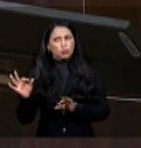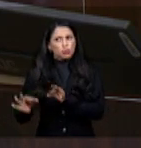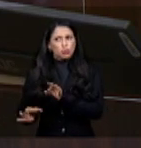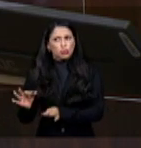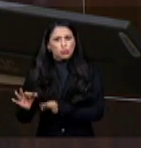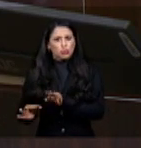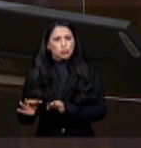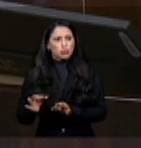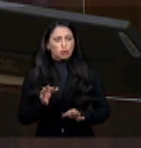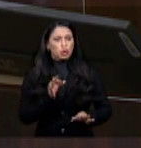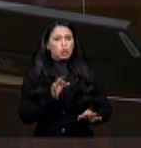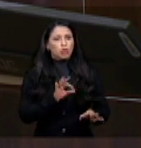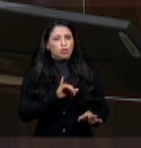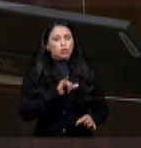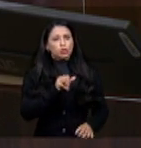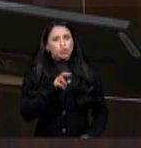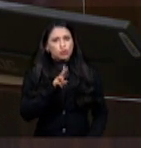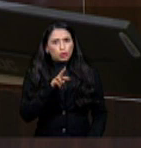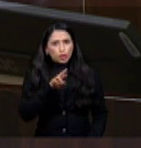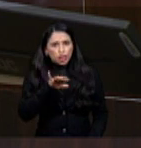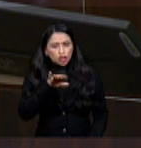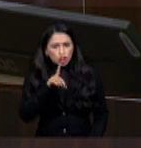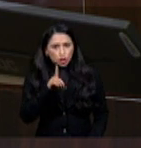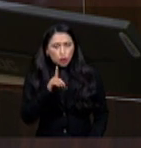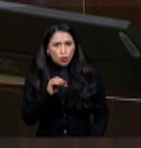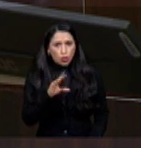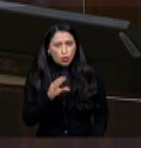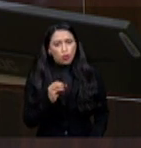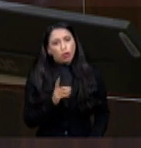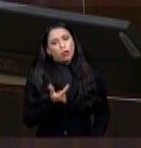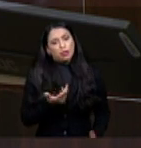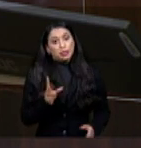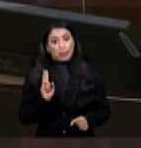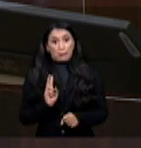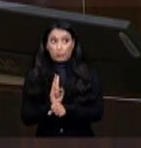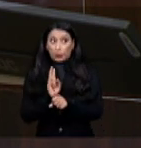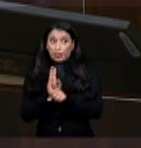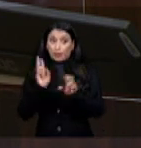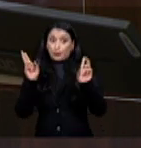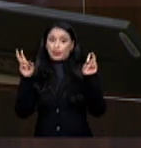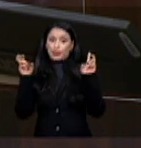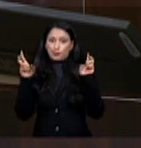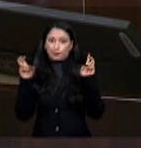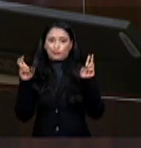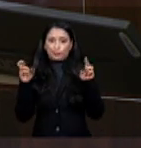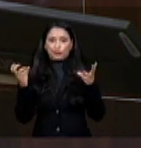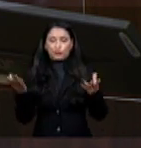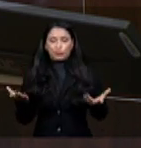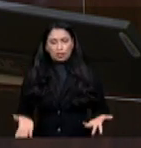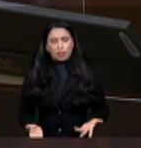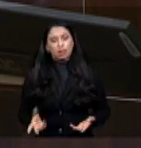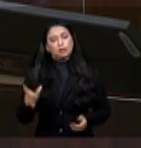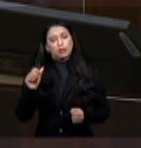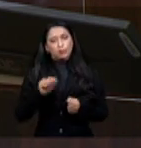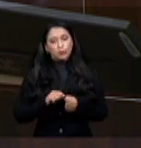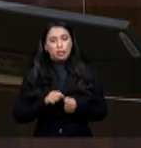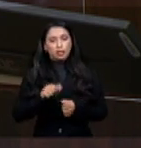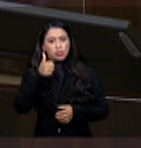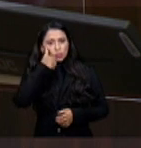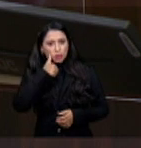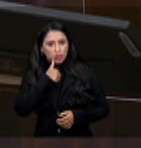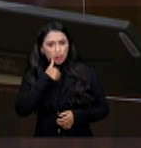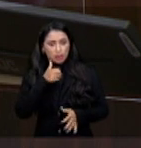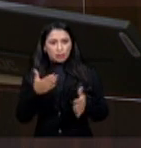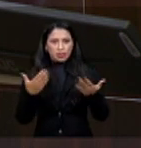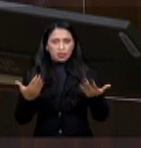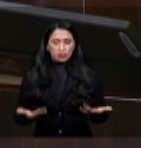os justos jurídico na forma como certas proteções entre as tuas proteções foram conferidas as mulheres Então